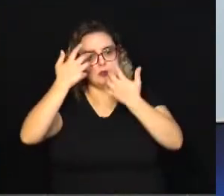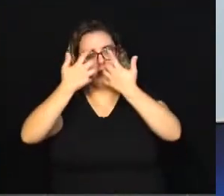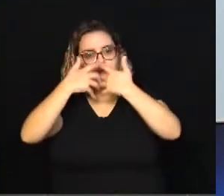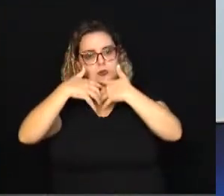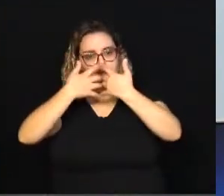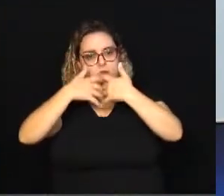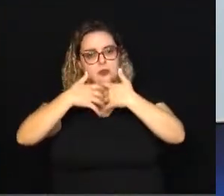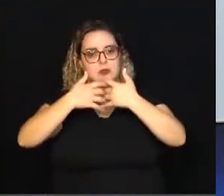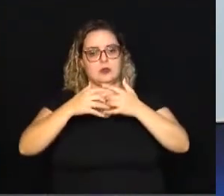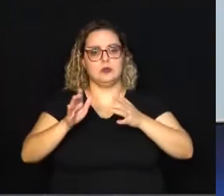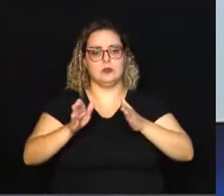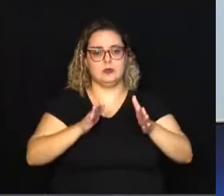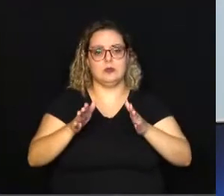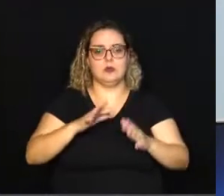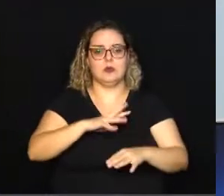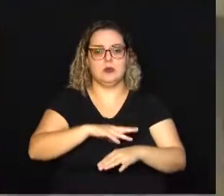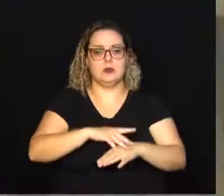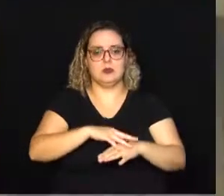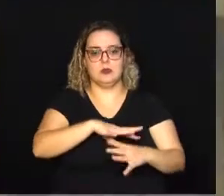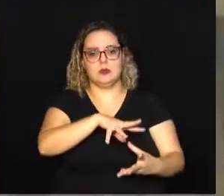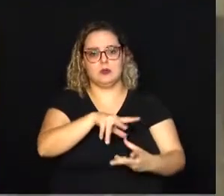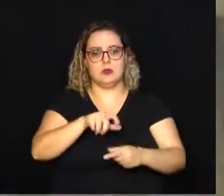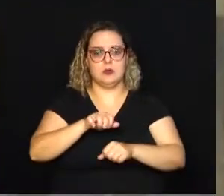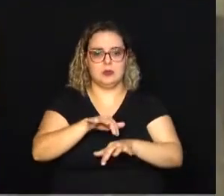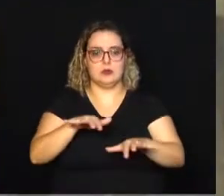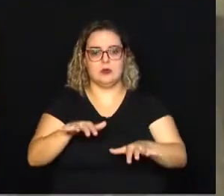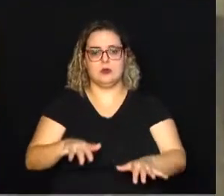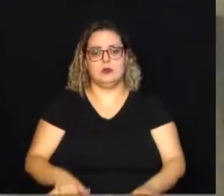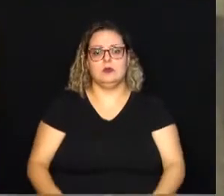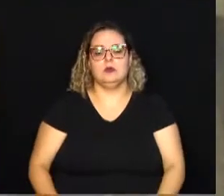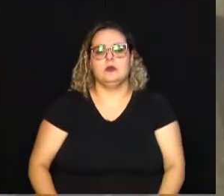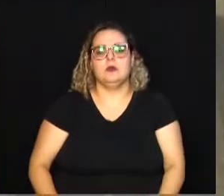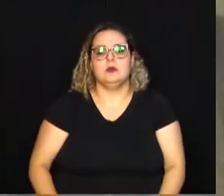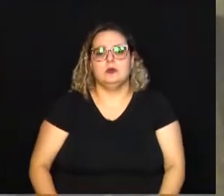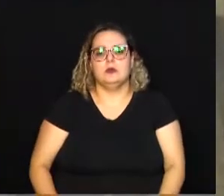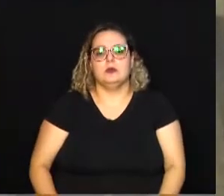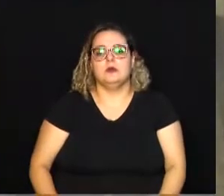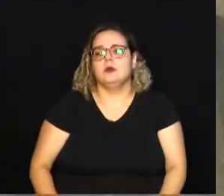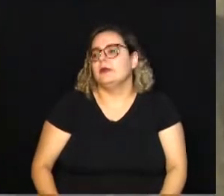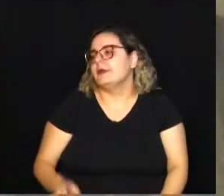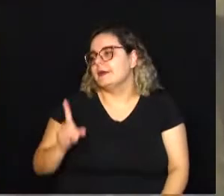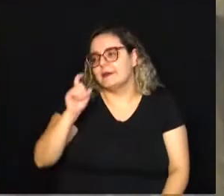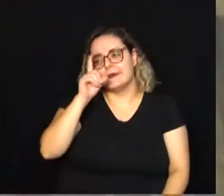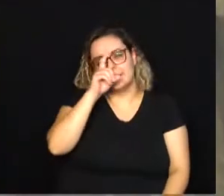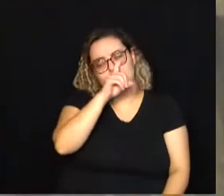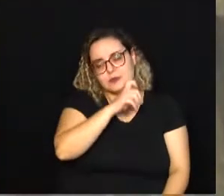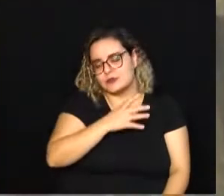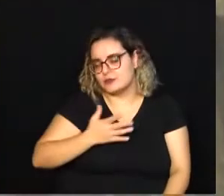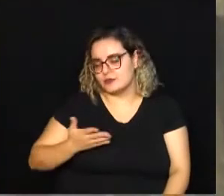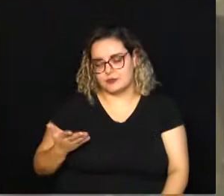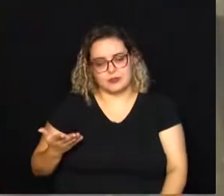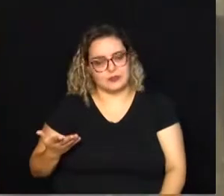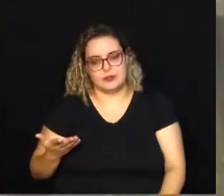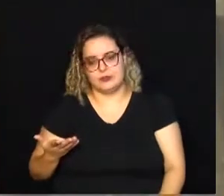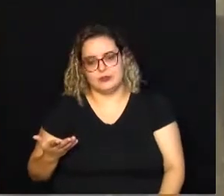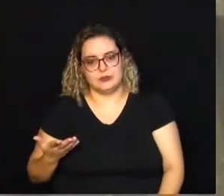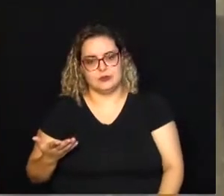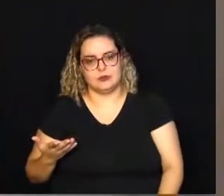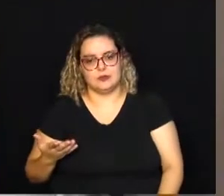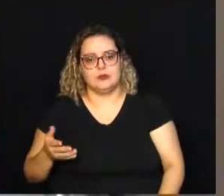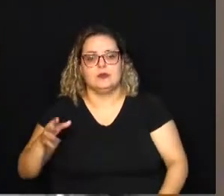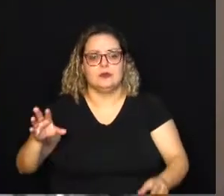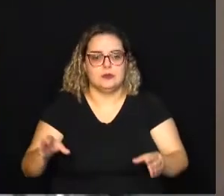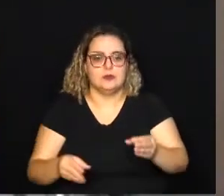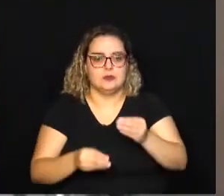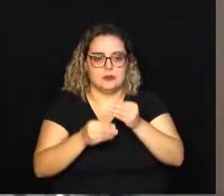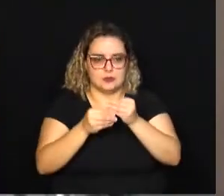tempos de pandemia. É tão difícil quanto. E completando